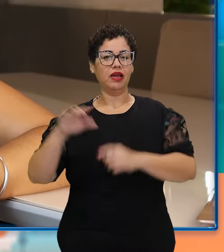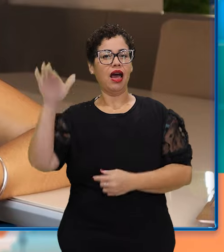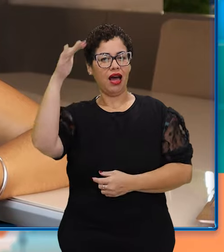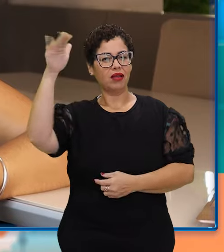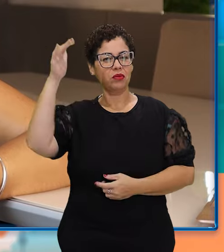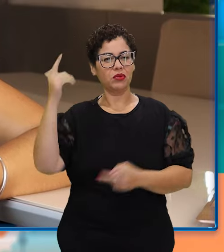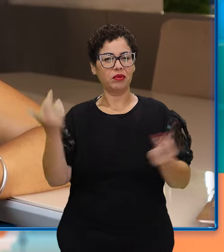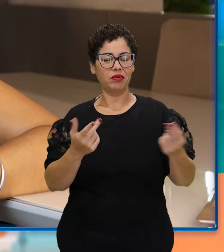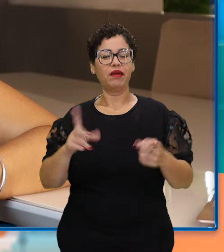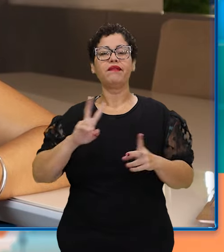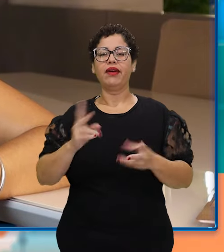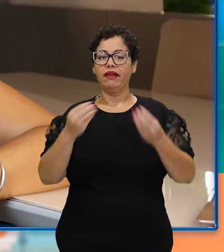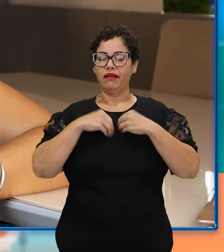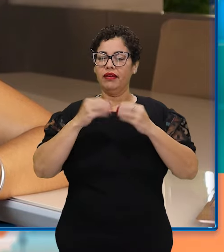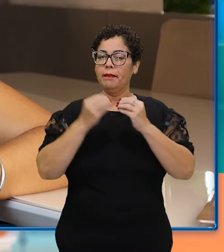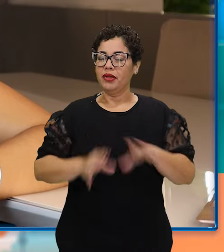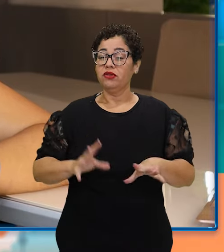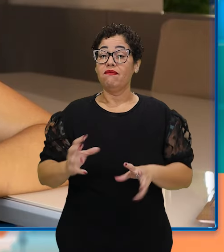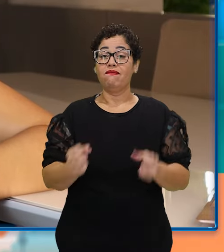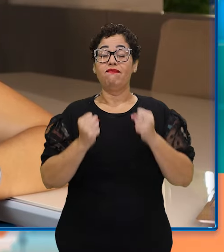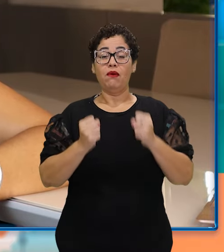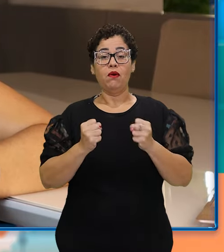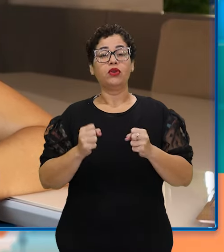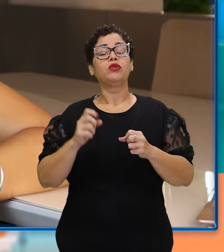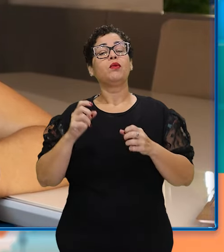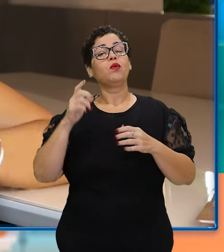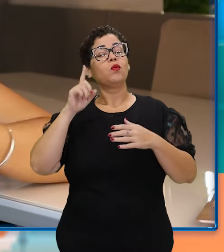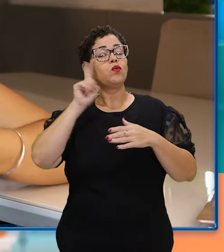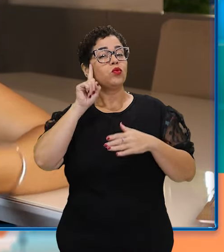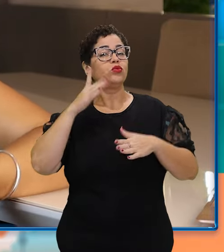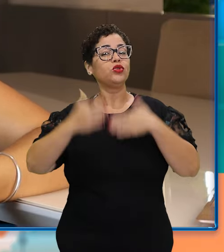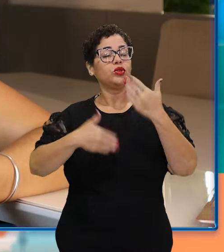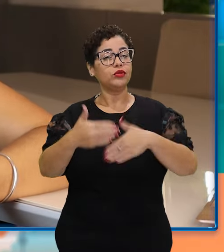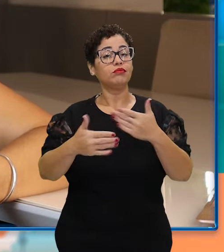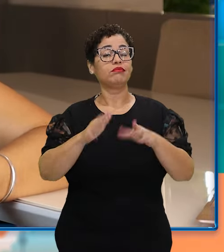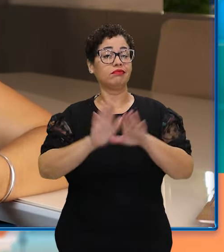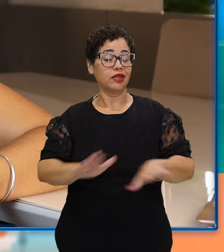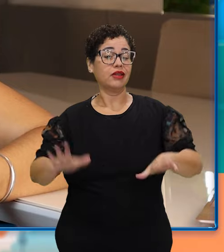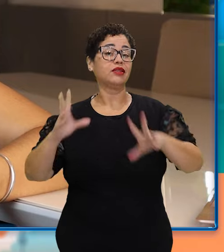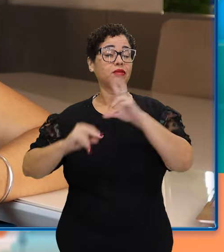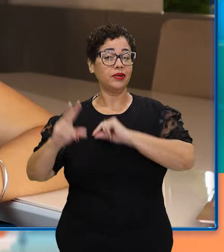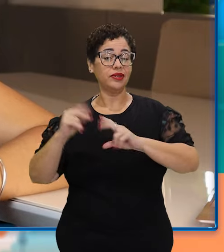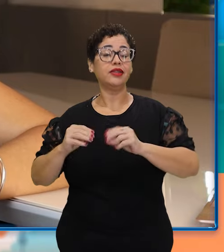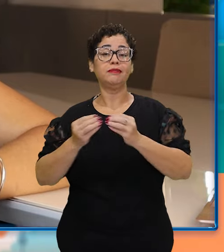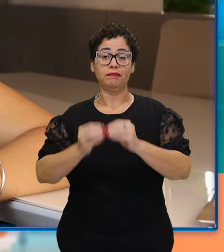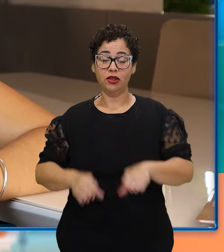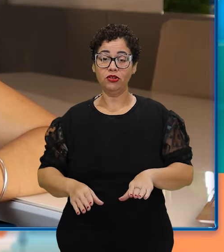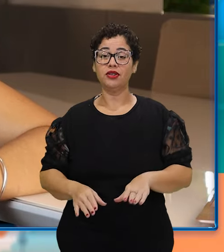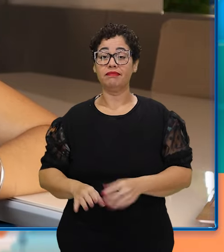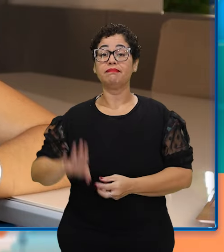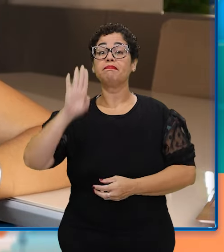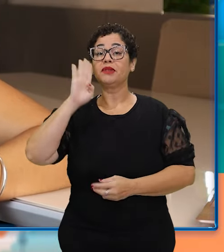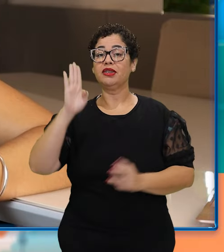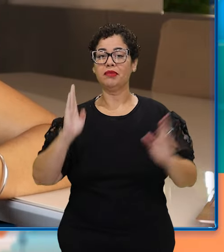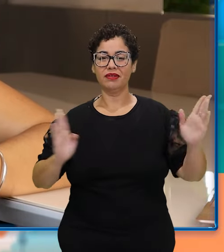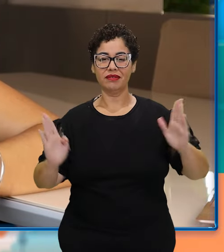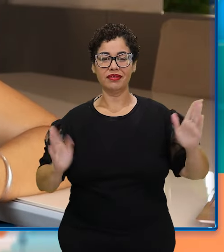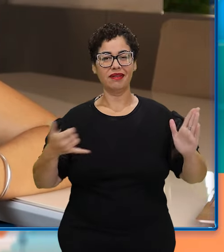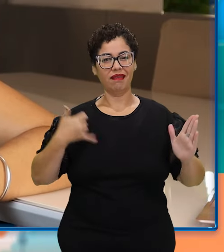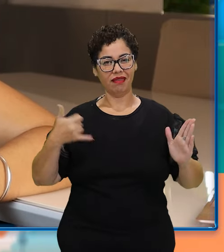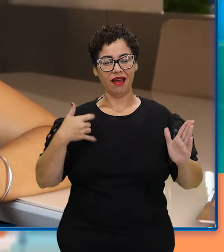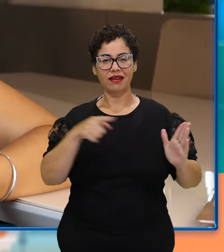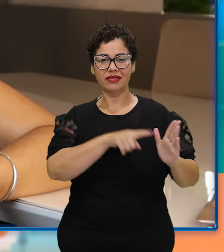a depressão vai impactar significativamente no funcionamento diário da criança e do adolescente. E especialmente nessa faixa etária é